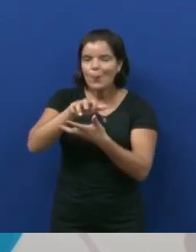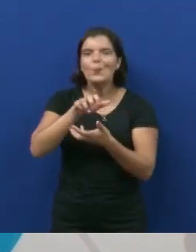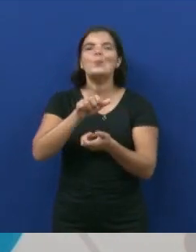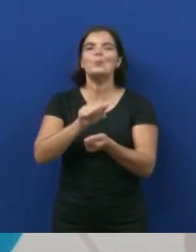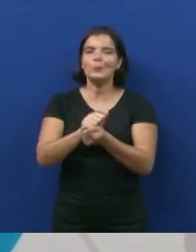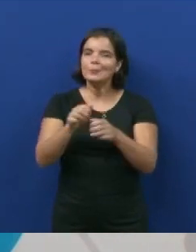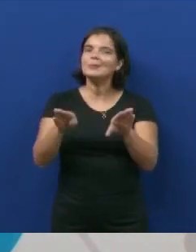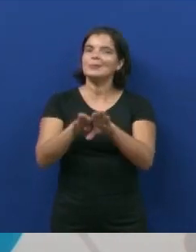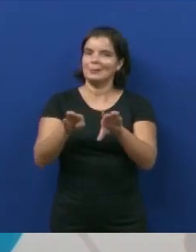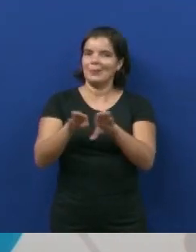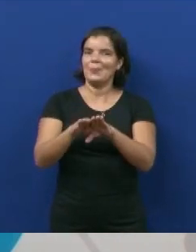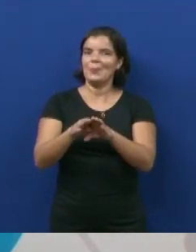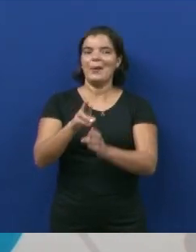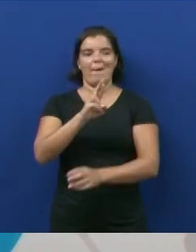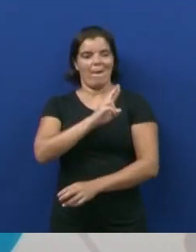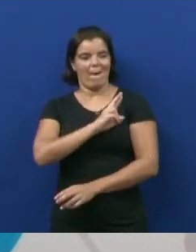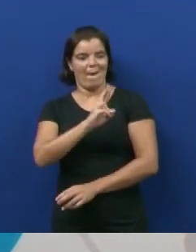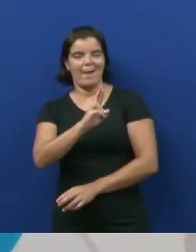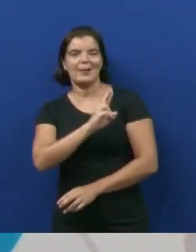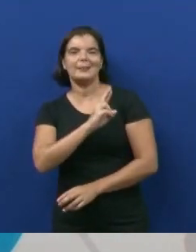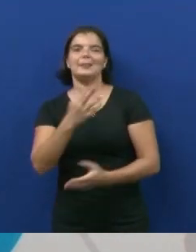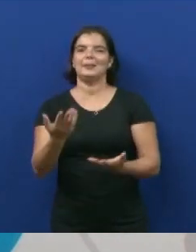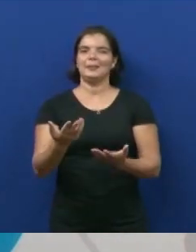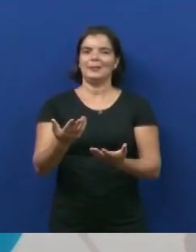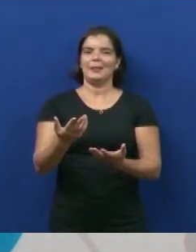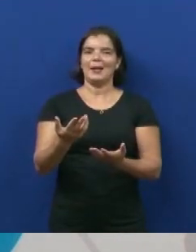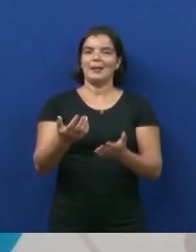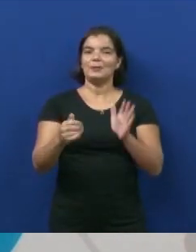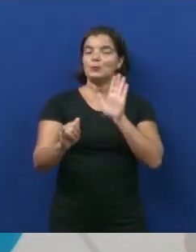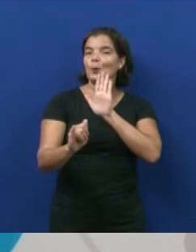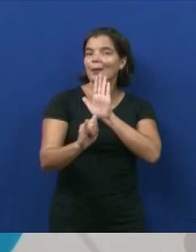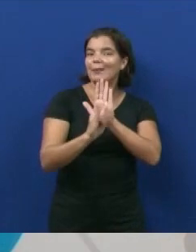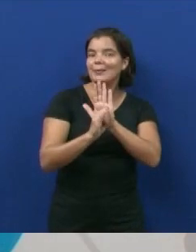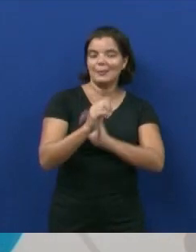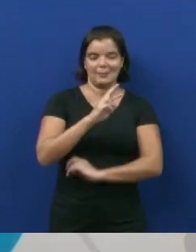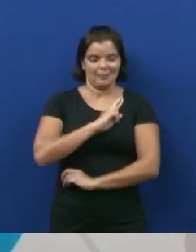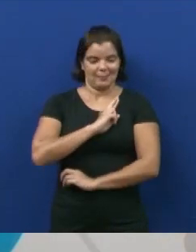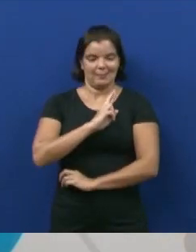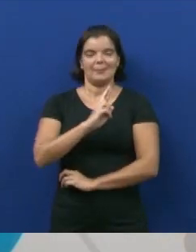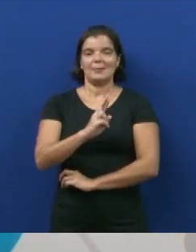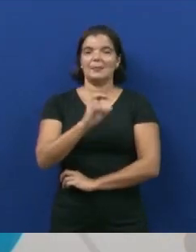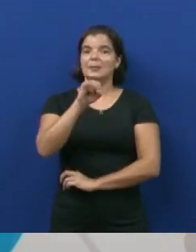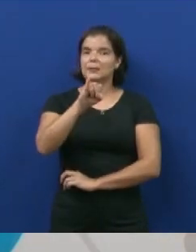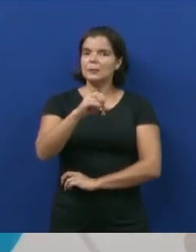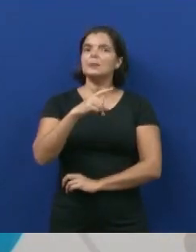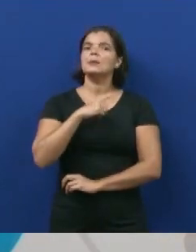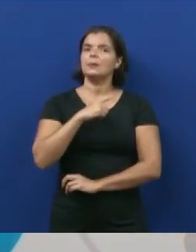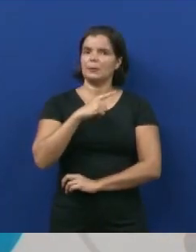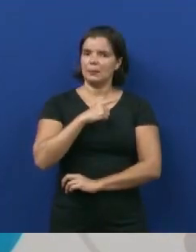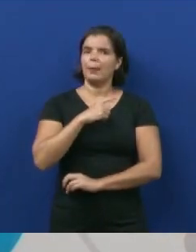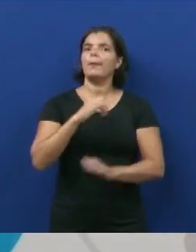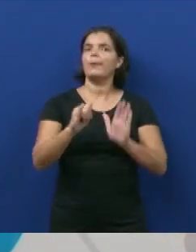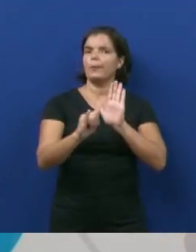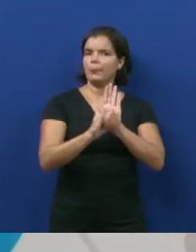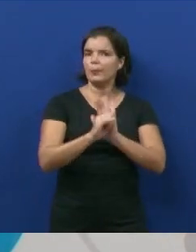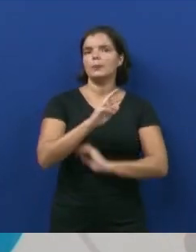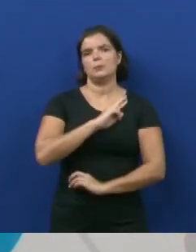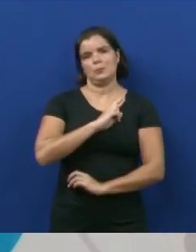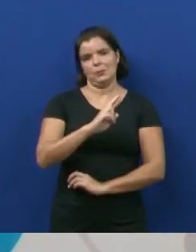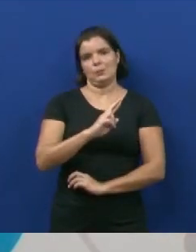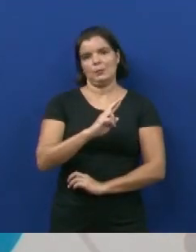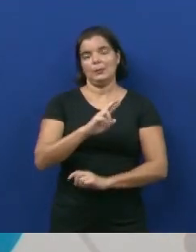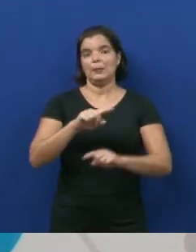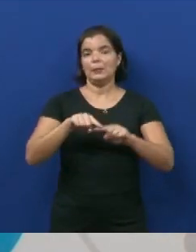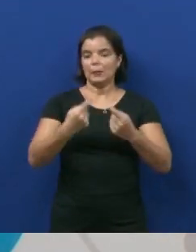questionando a sua religião, a sua identidade religiosa, se você tem uma identidade religiosa.